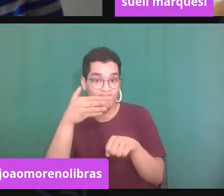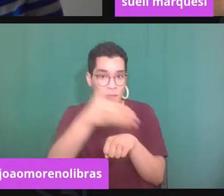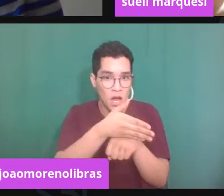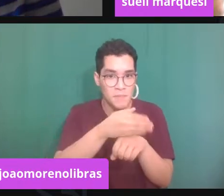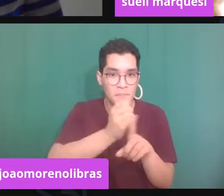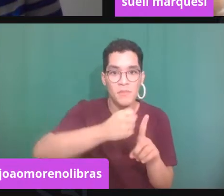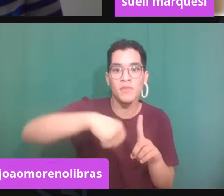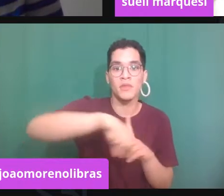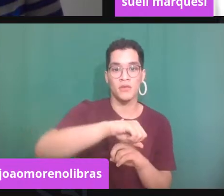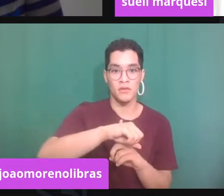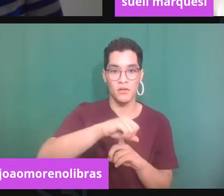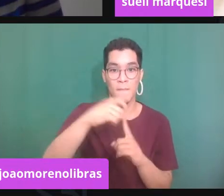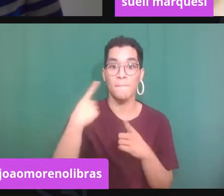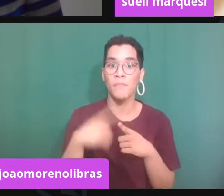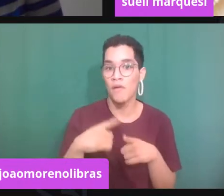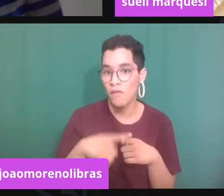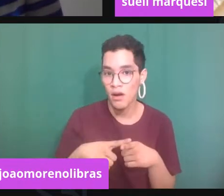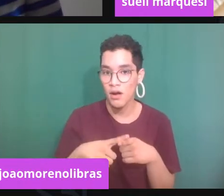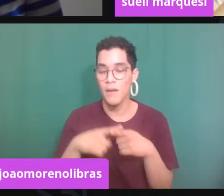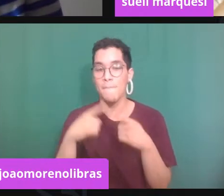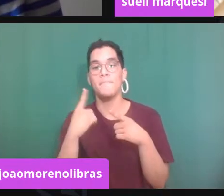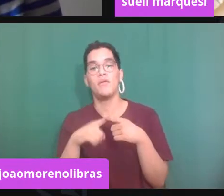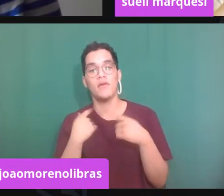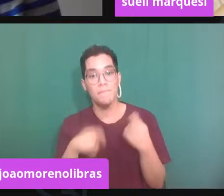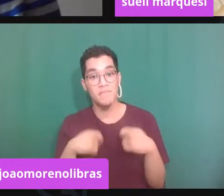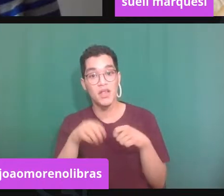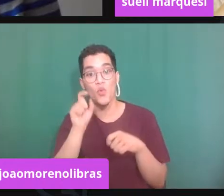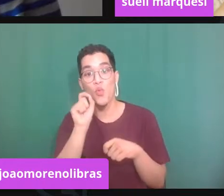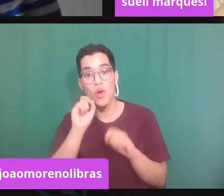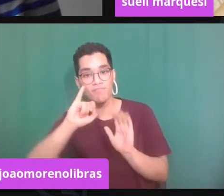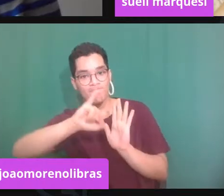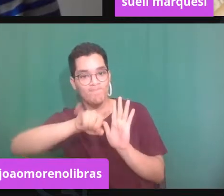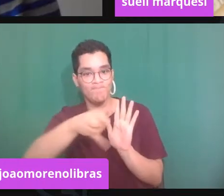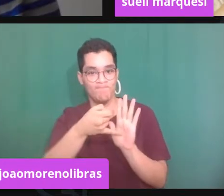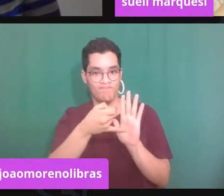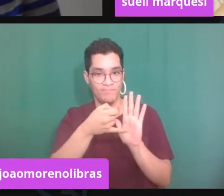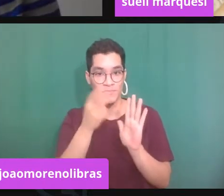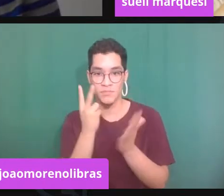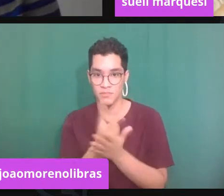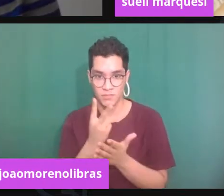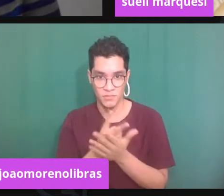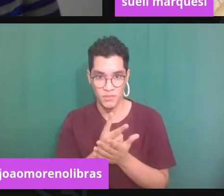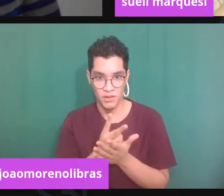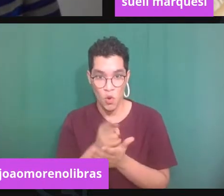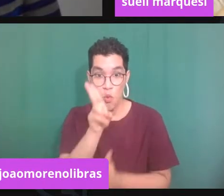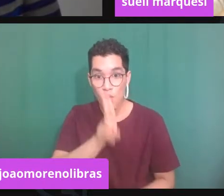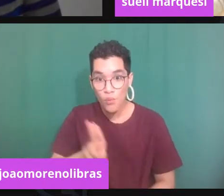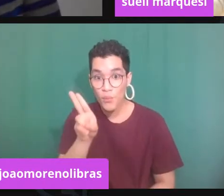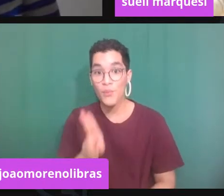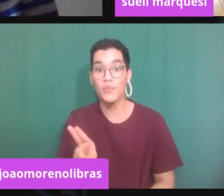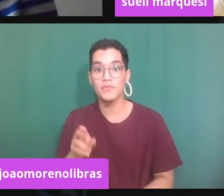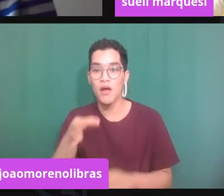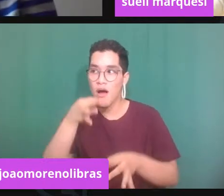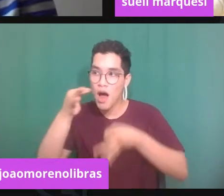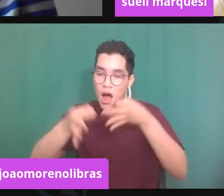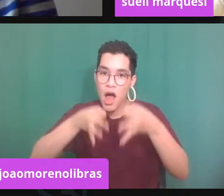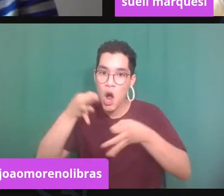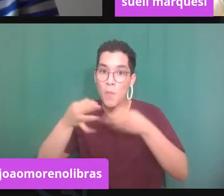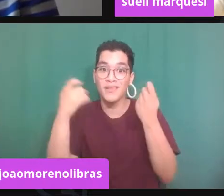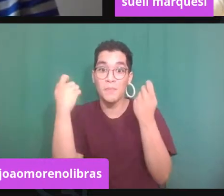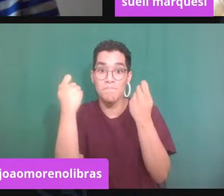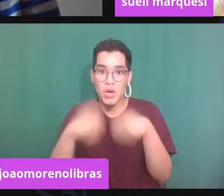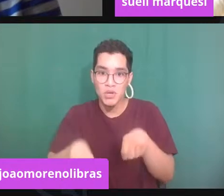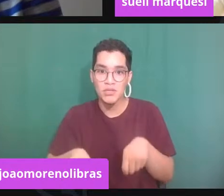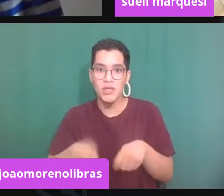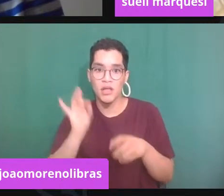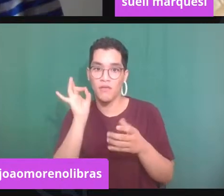a justificar, né, a se posicionar e a buscar argumentos bastante possíveis. Então, eu diria